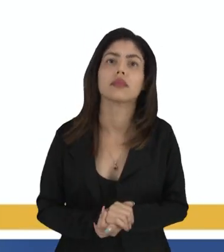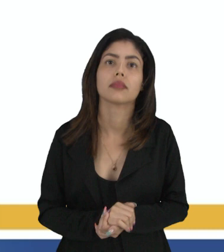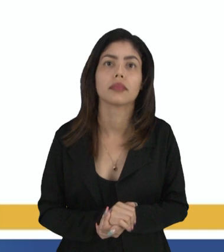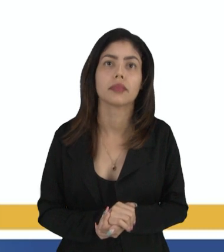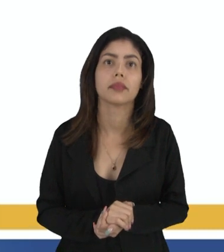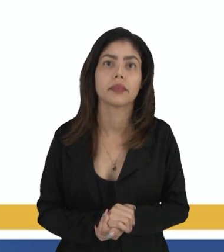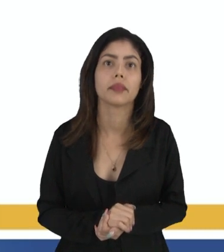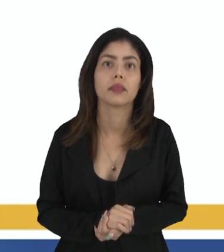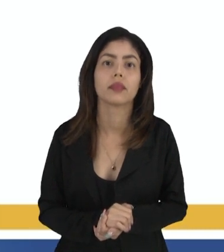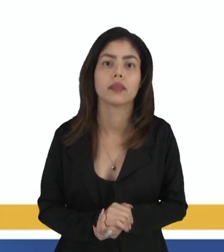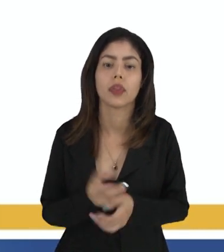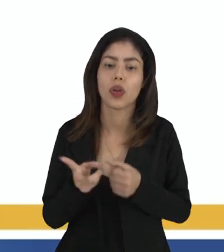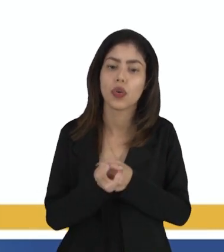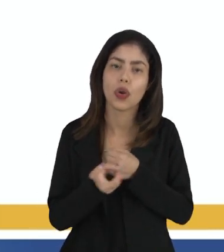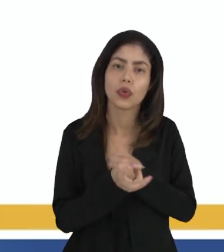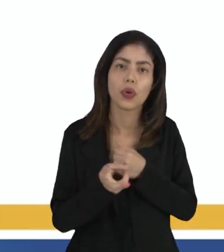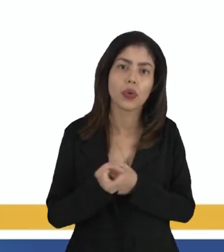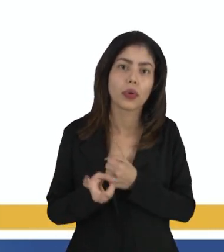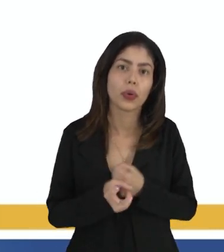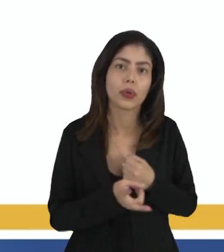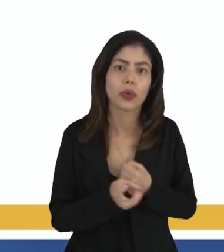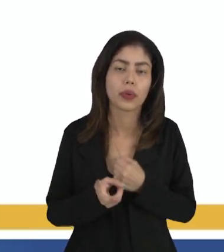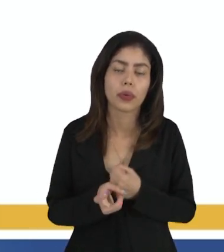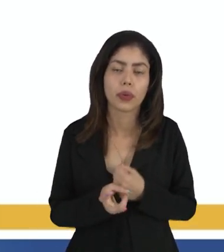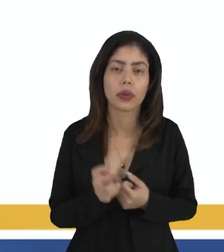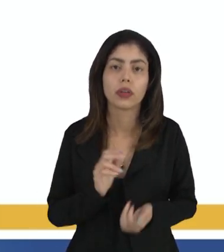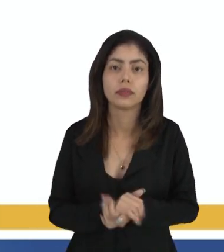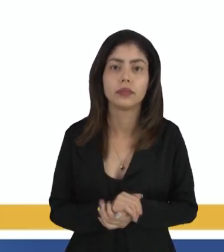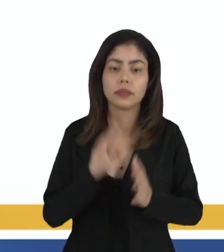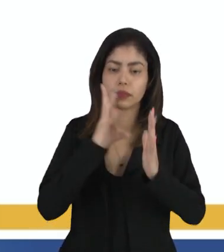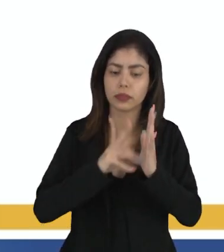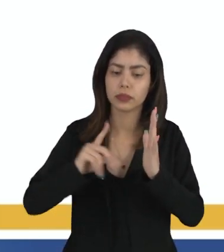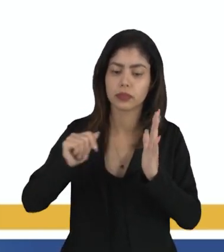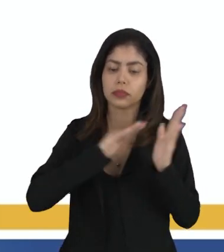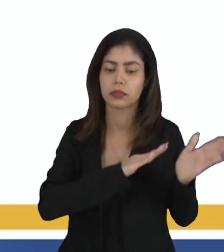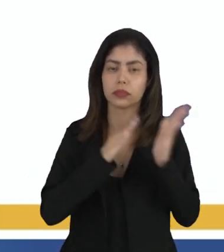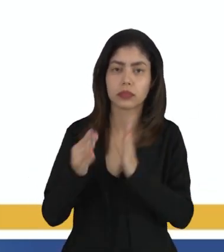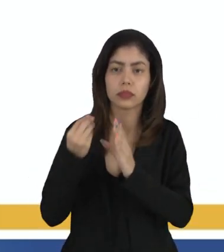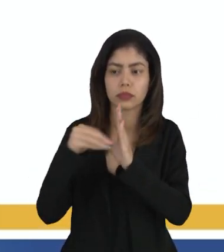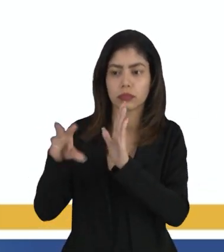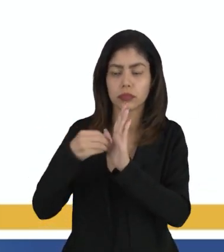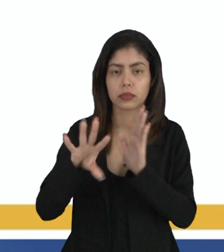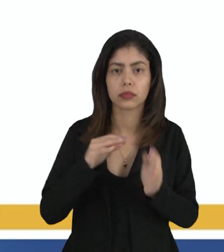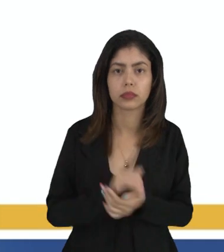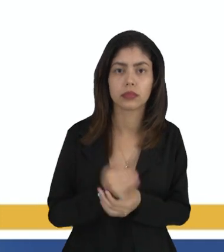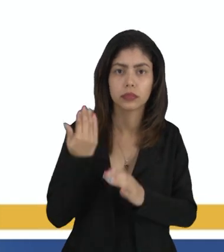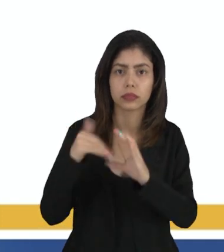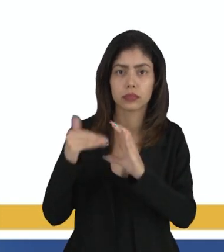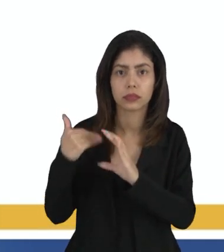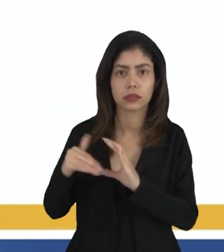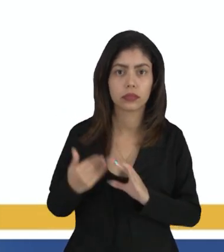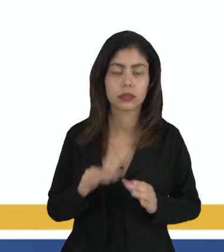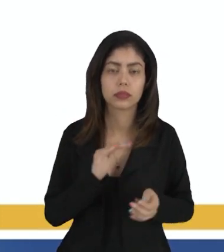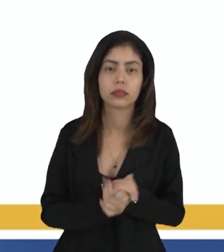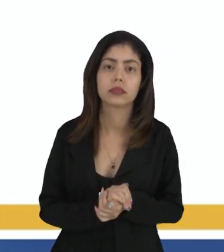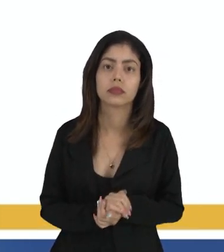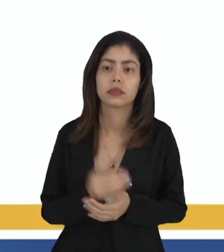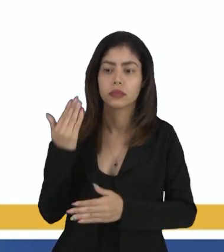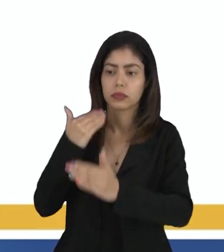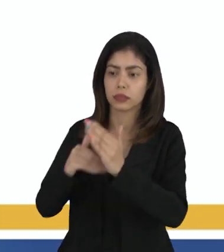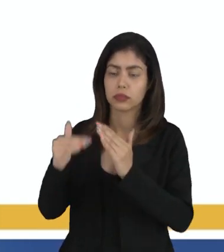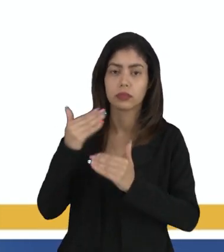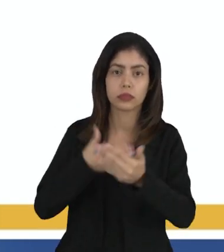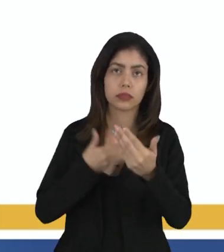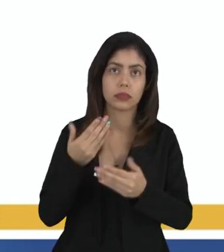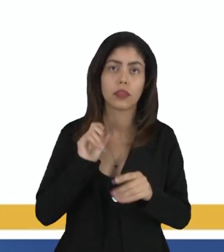de que forma? Eles absorvem parte, refletem uma parte e transmitem outra parte. Agora, vai mudar muito